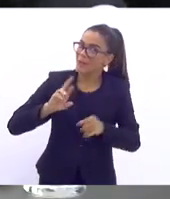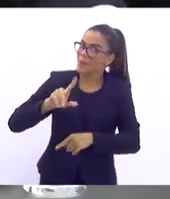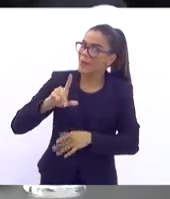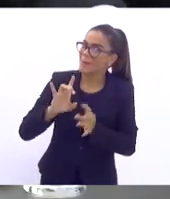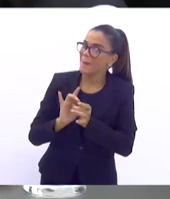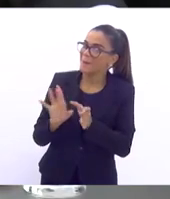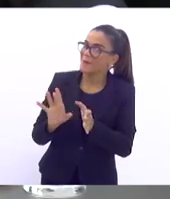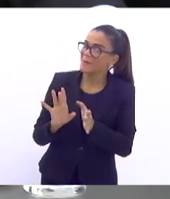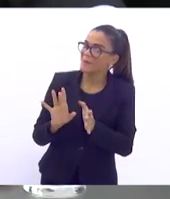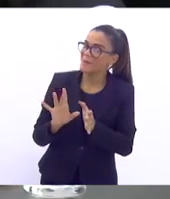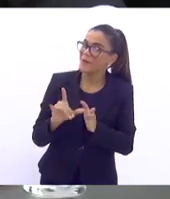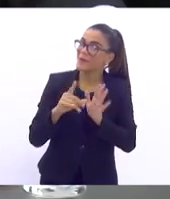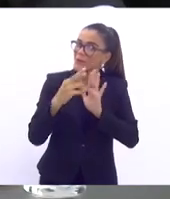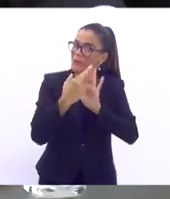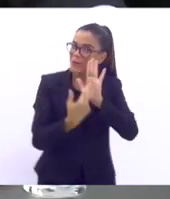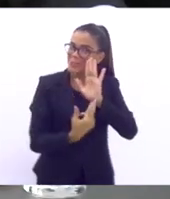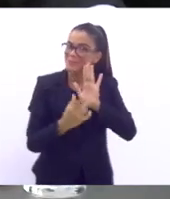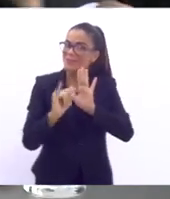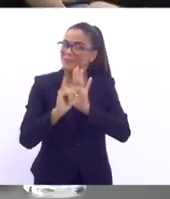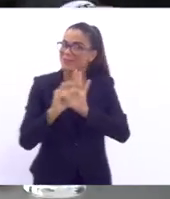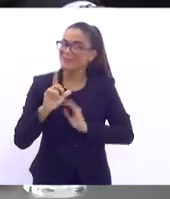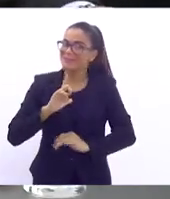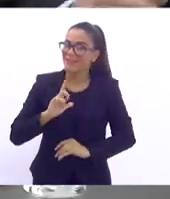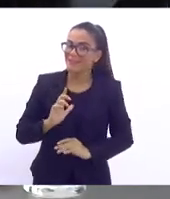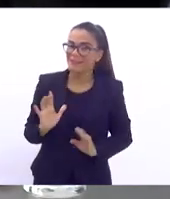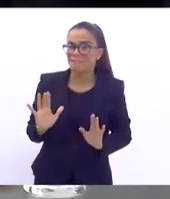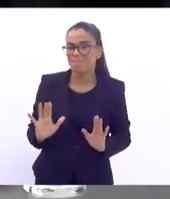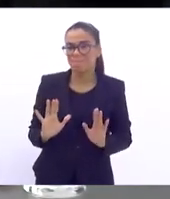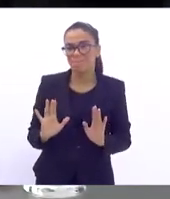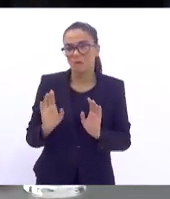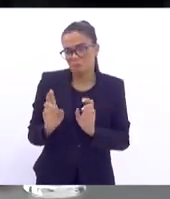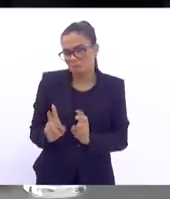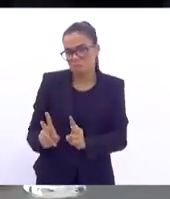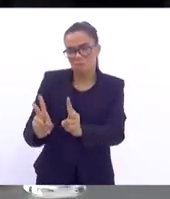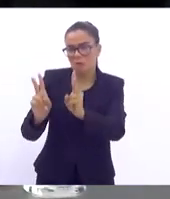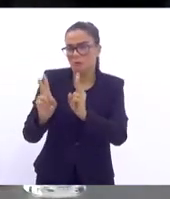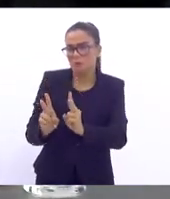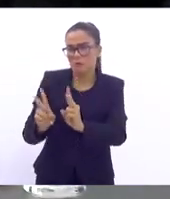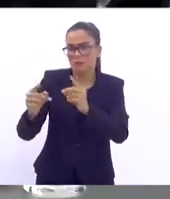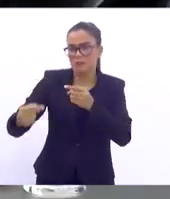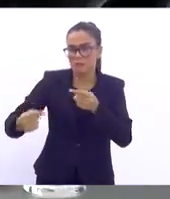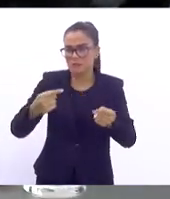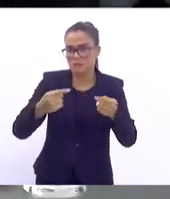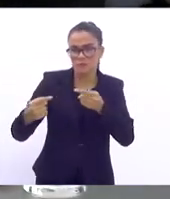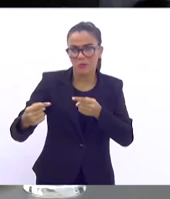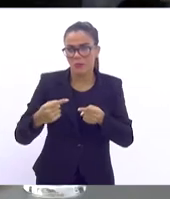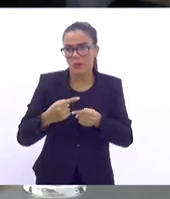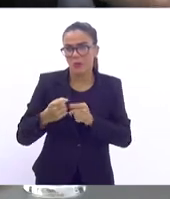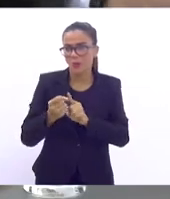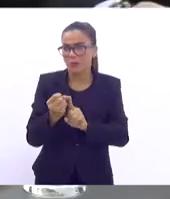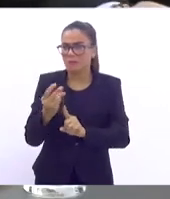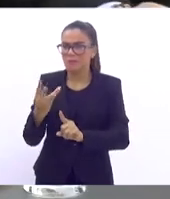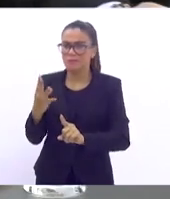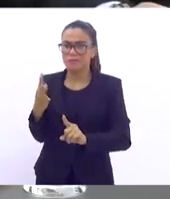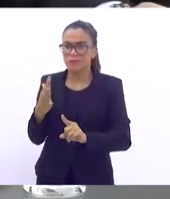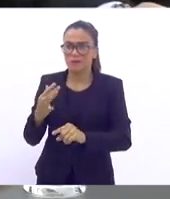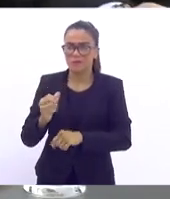na própria retimentação É nesse aspecto queria colocar mas isso é parte da própria discussão e eu tô escrito para falar